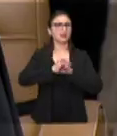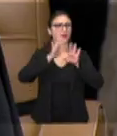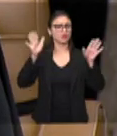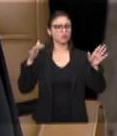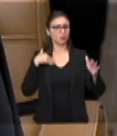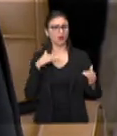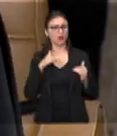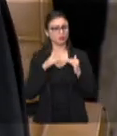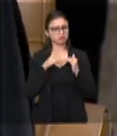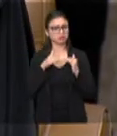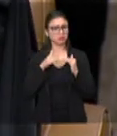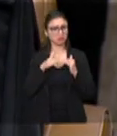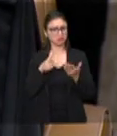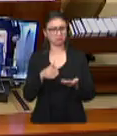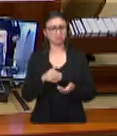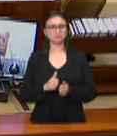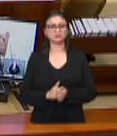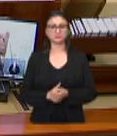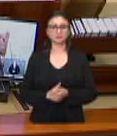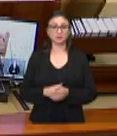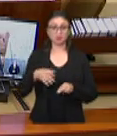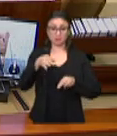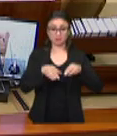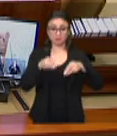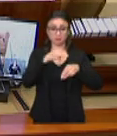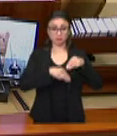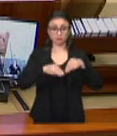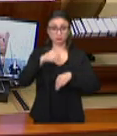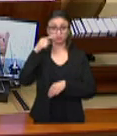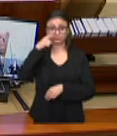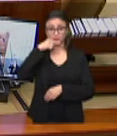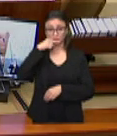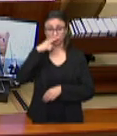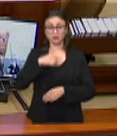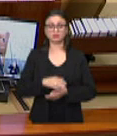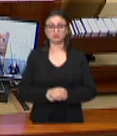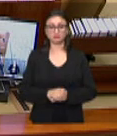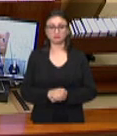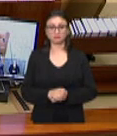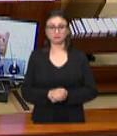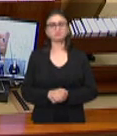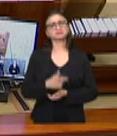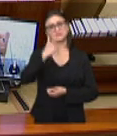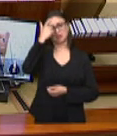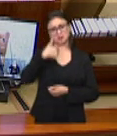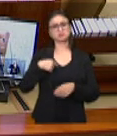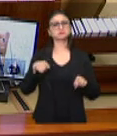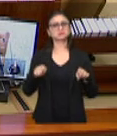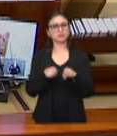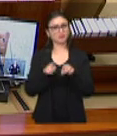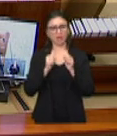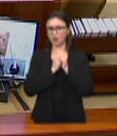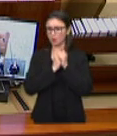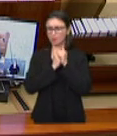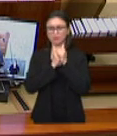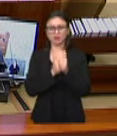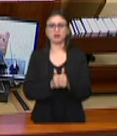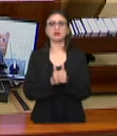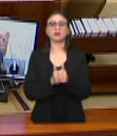eu acompanho a tese. Ministro Gilmar Mendes, eu também acompanho a tese e